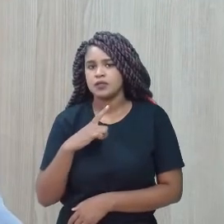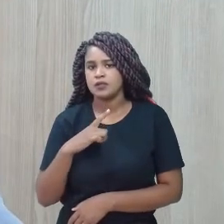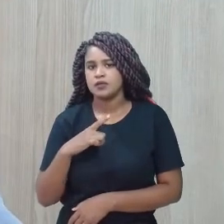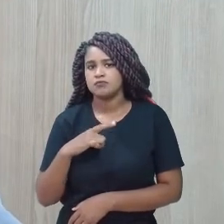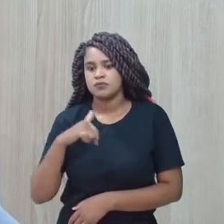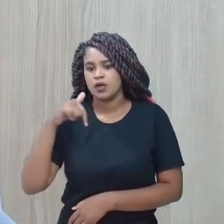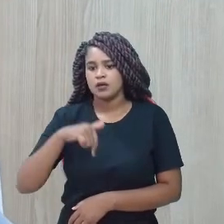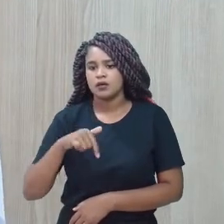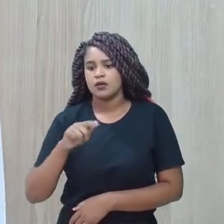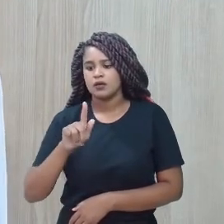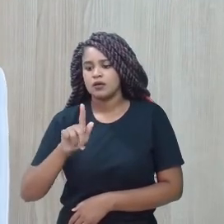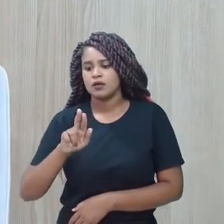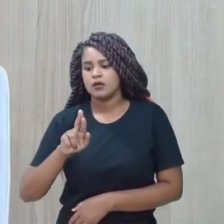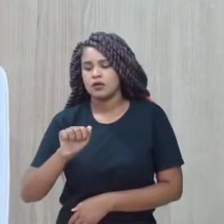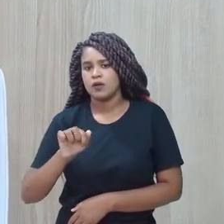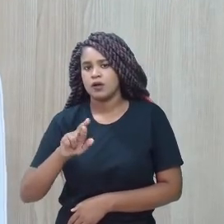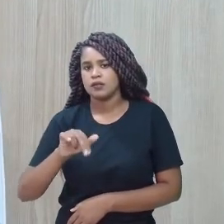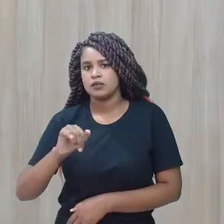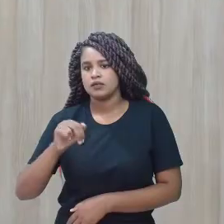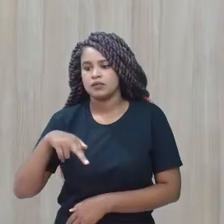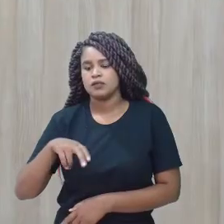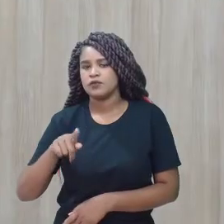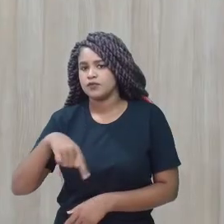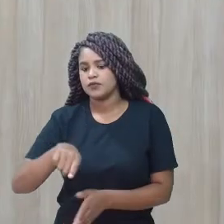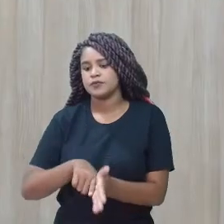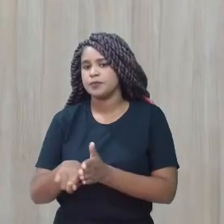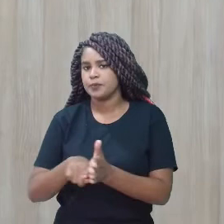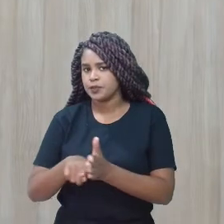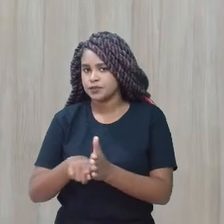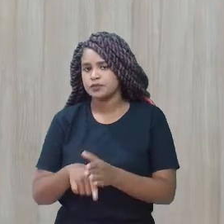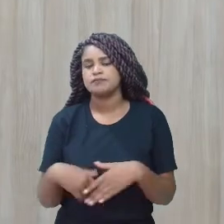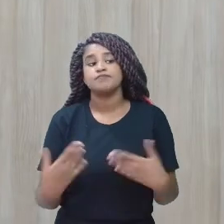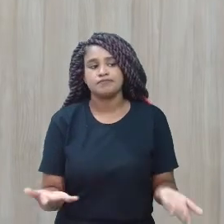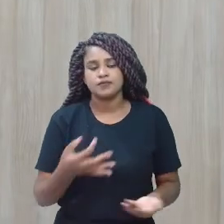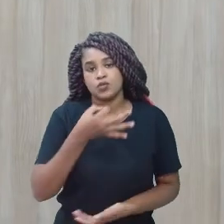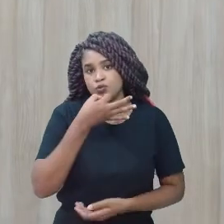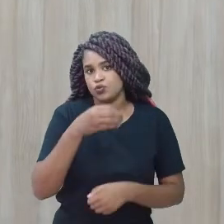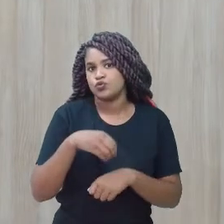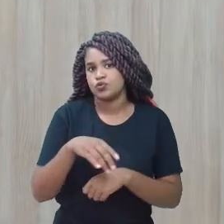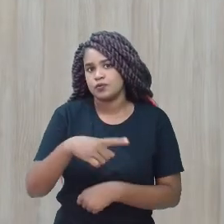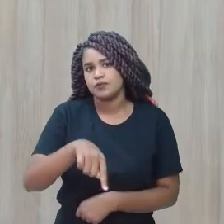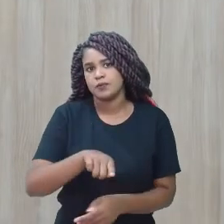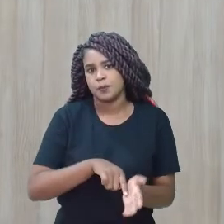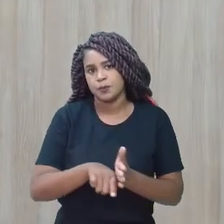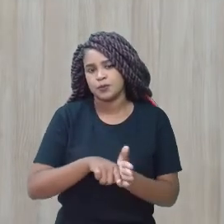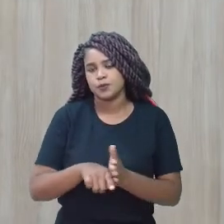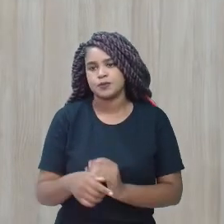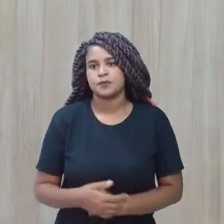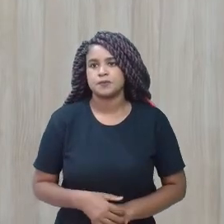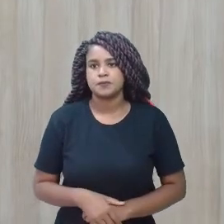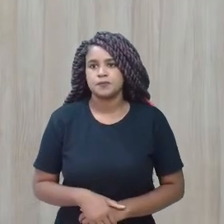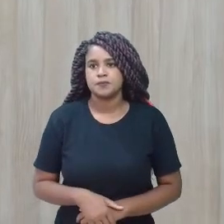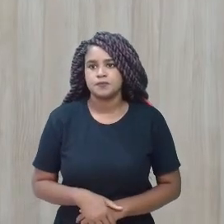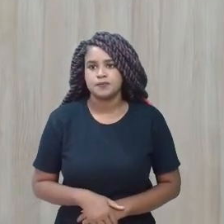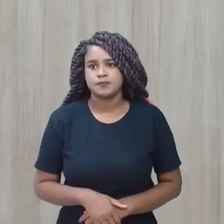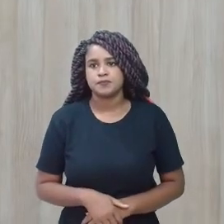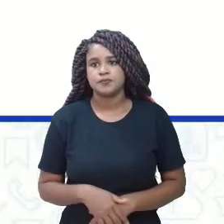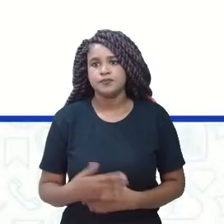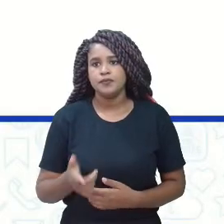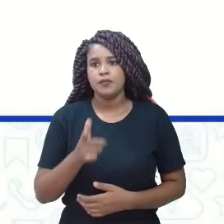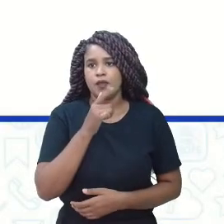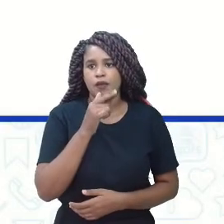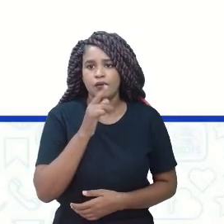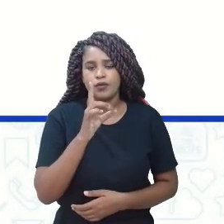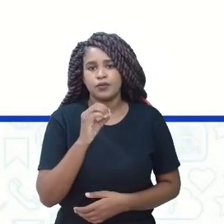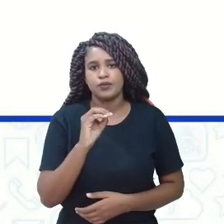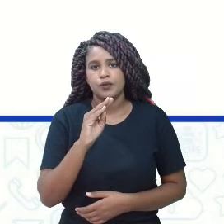Guarani. Reparem lá, pesquisem, viu? Pronto, fica a dica aí. Bom, então, a água doce no planeta,